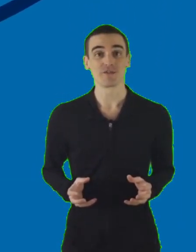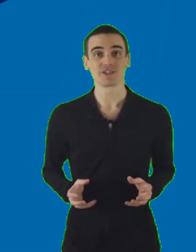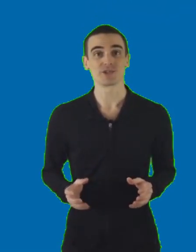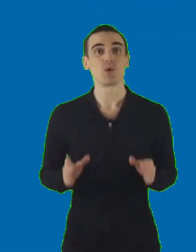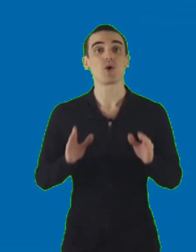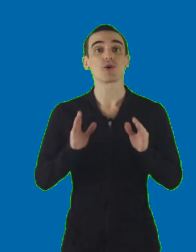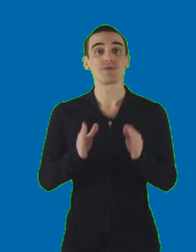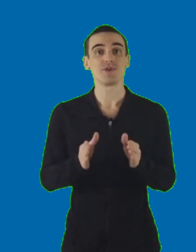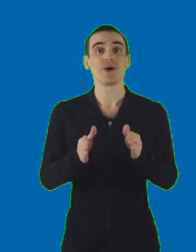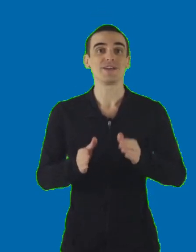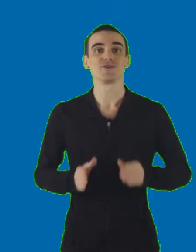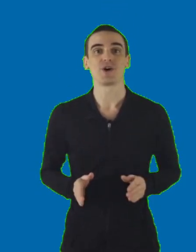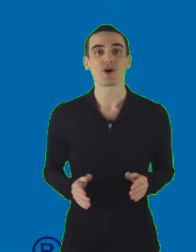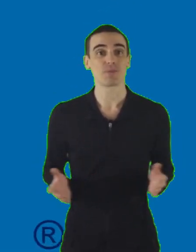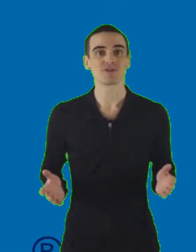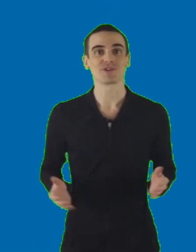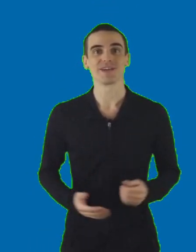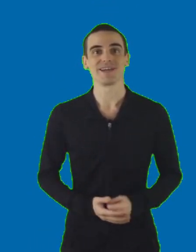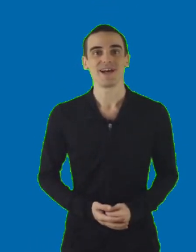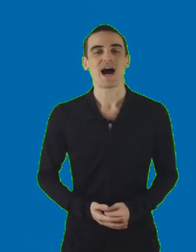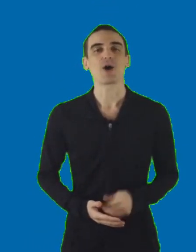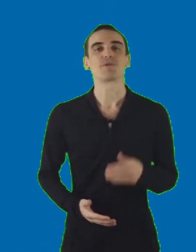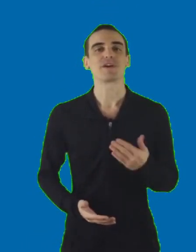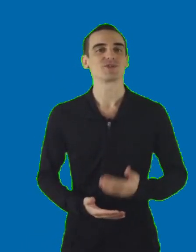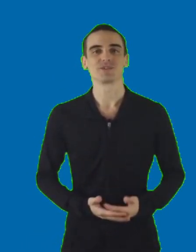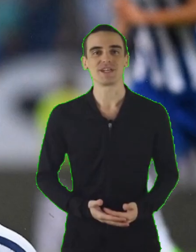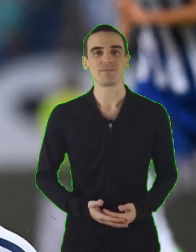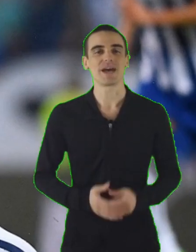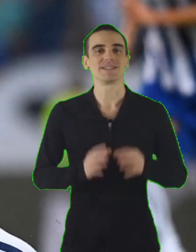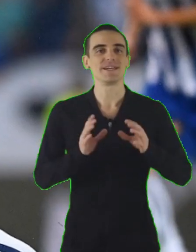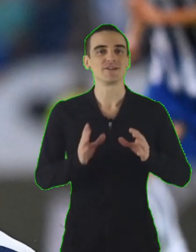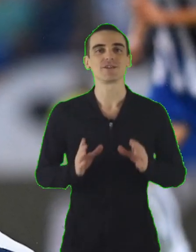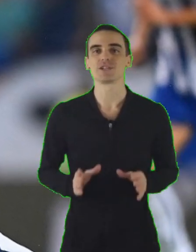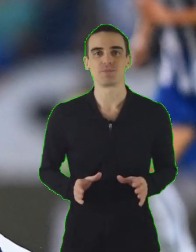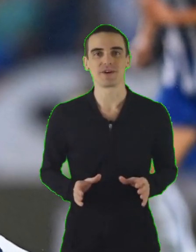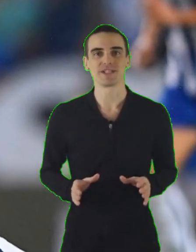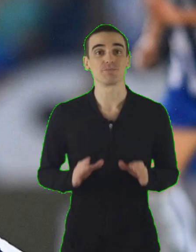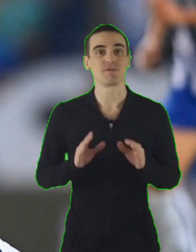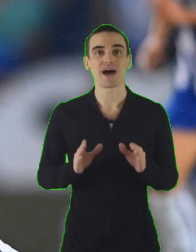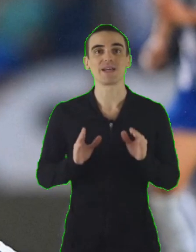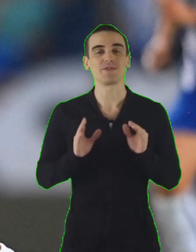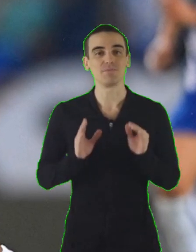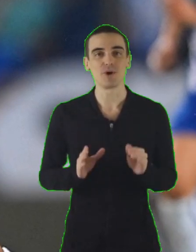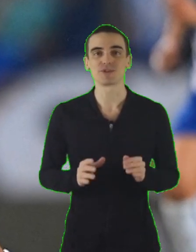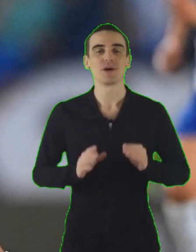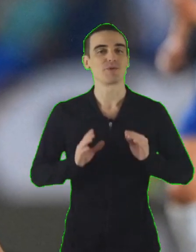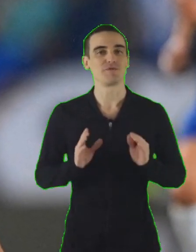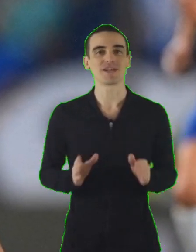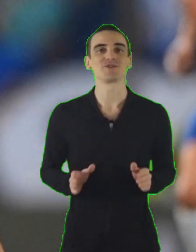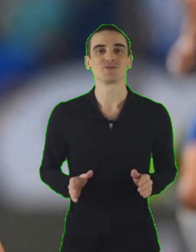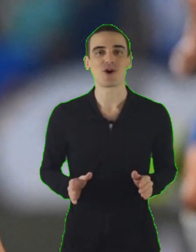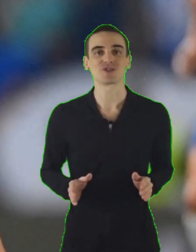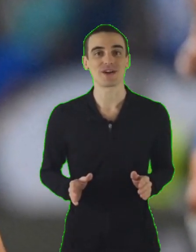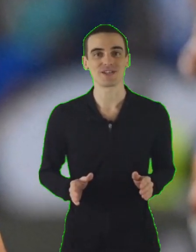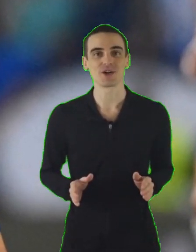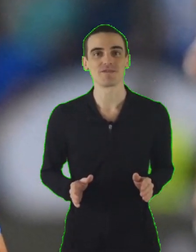essas informações para você. Obrigado! Continuando, o Cruzeiro avançou na contratação por empréstimo de Gabriel Verón,